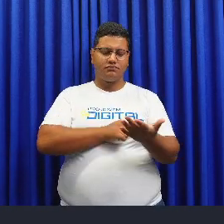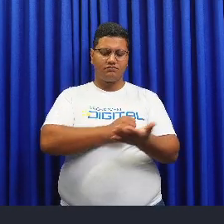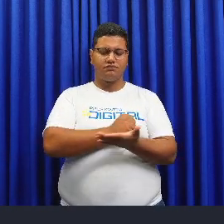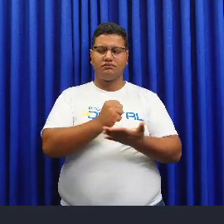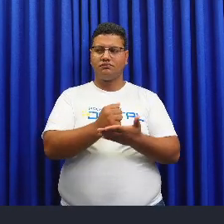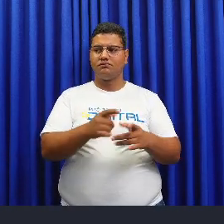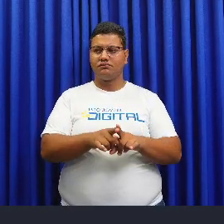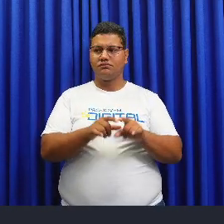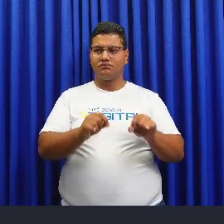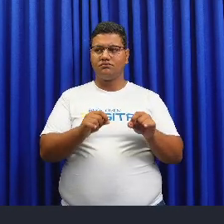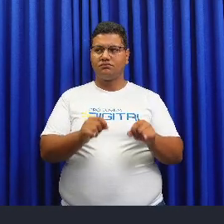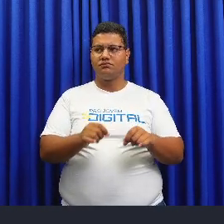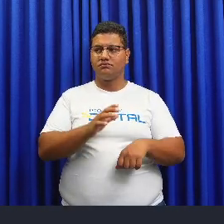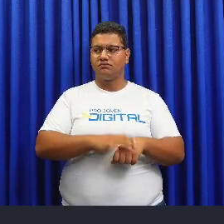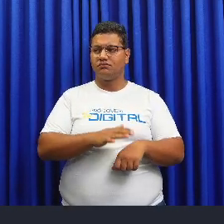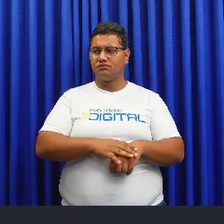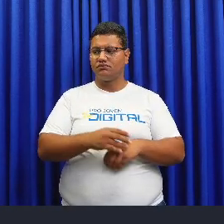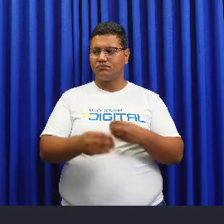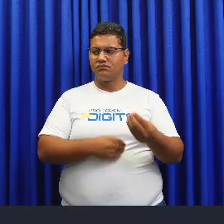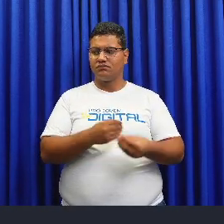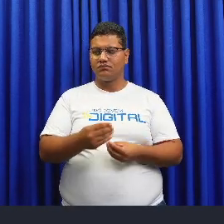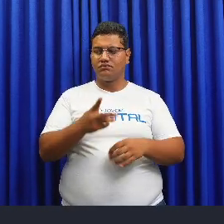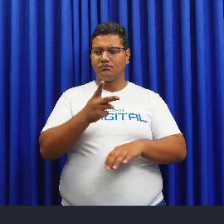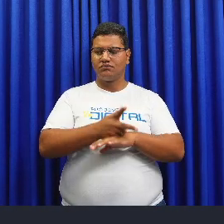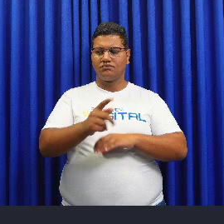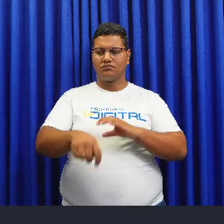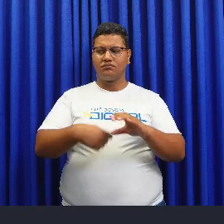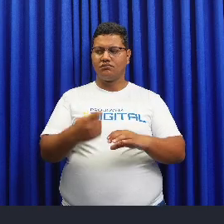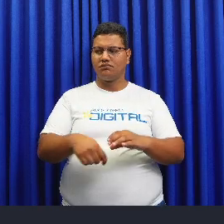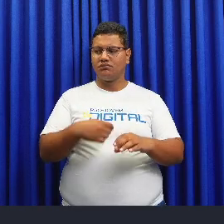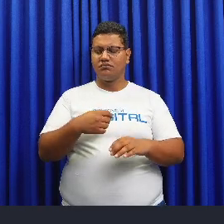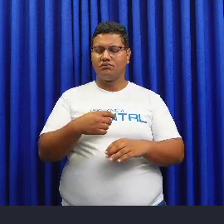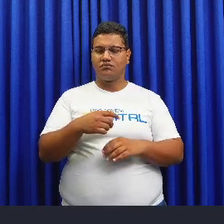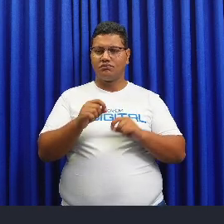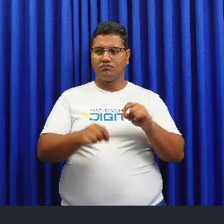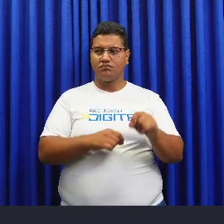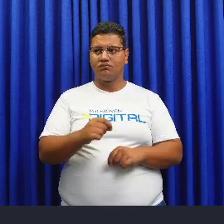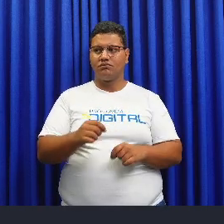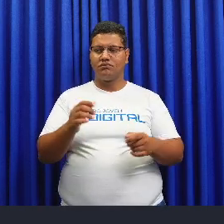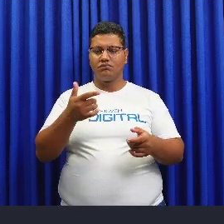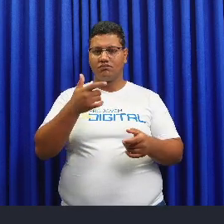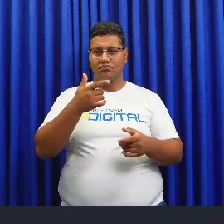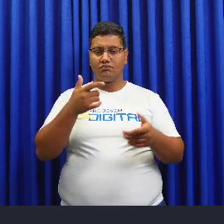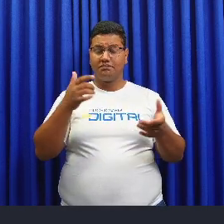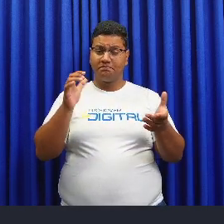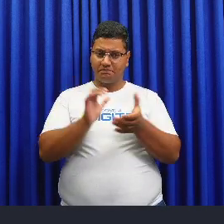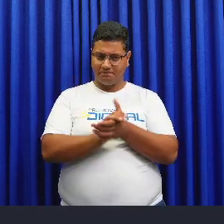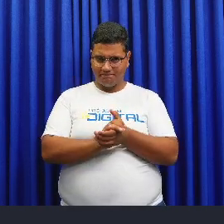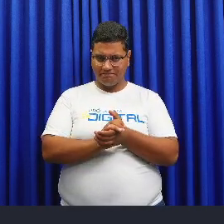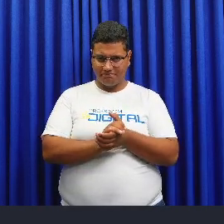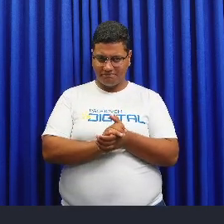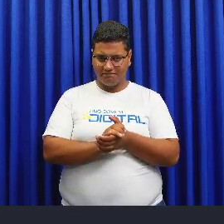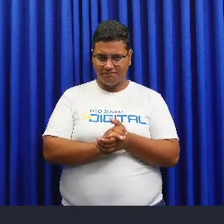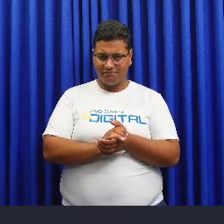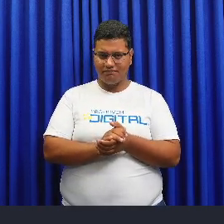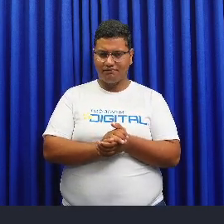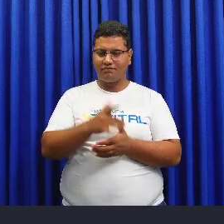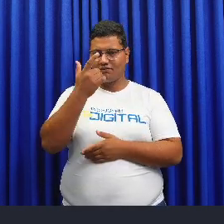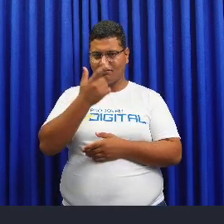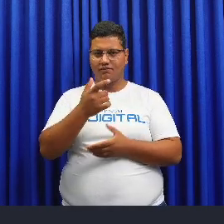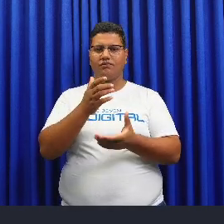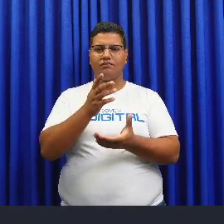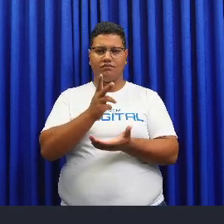contratado para filmar em um casamento, tá? Eu vou